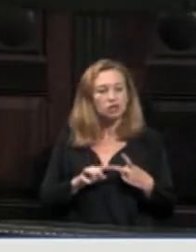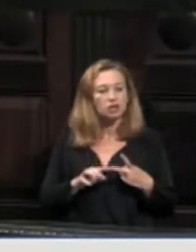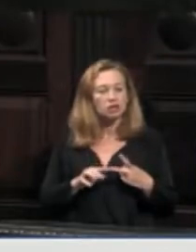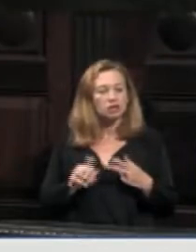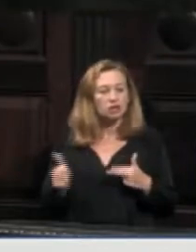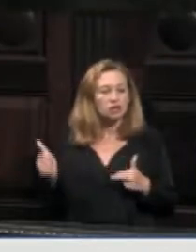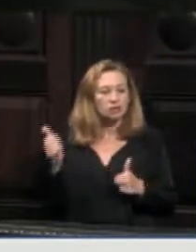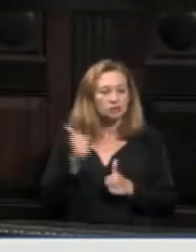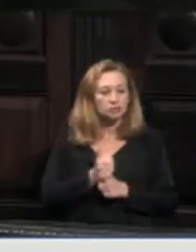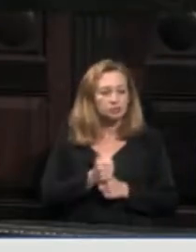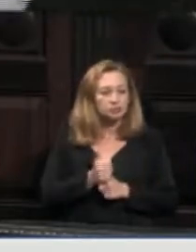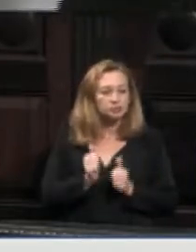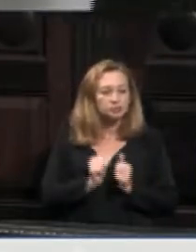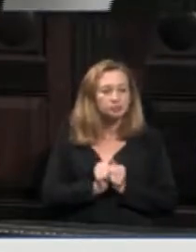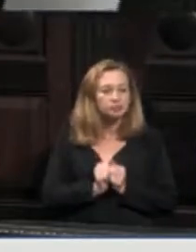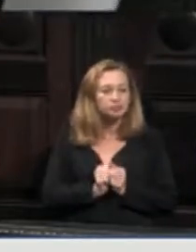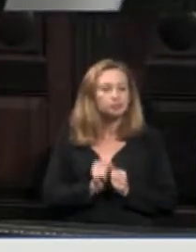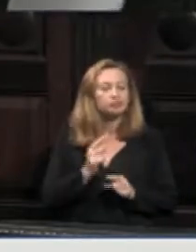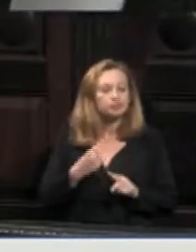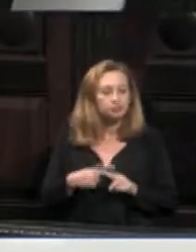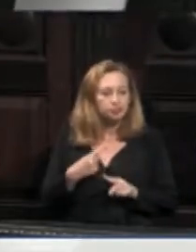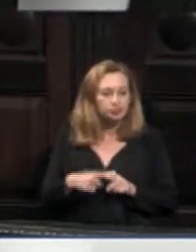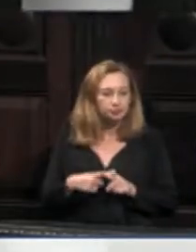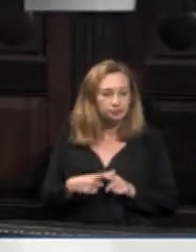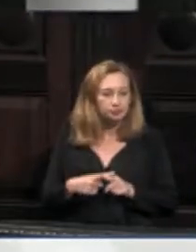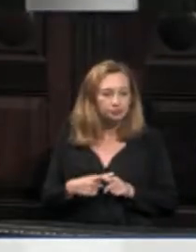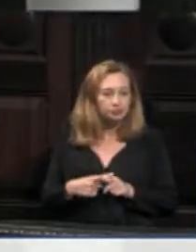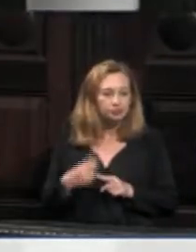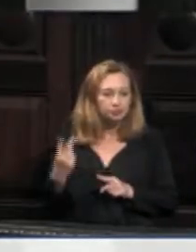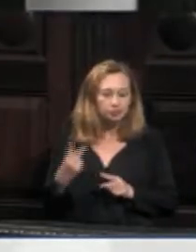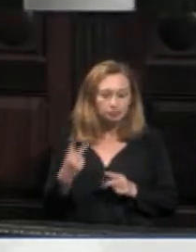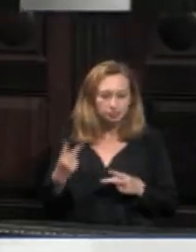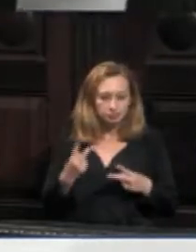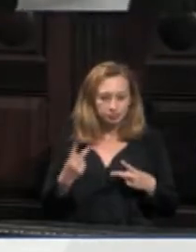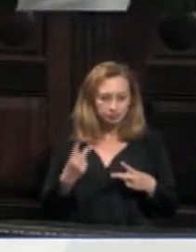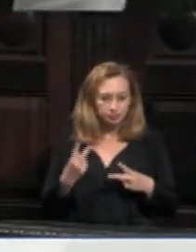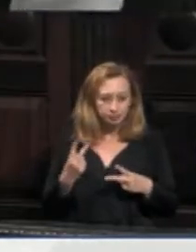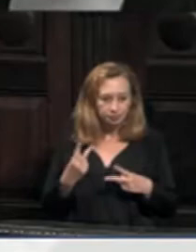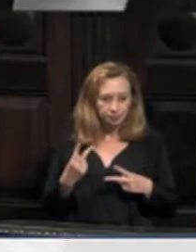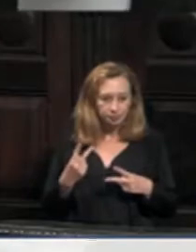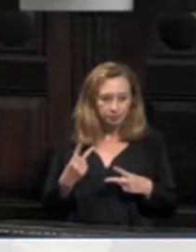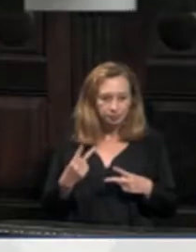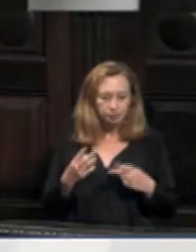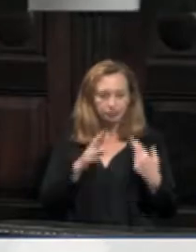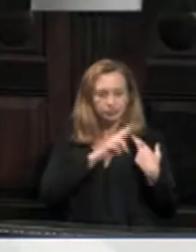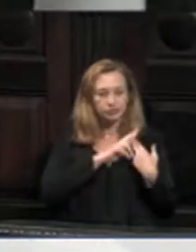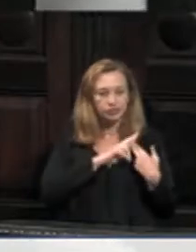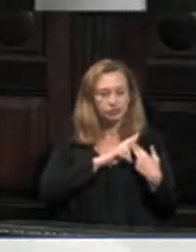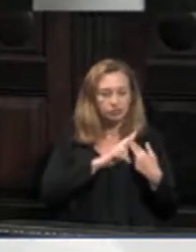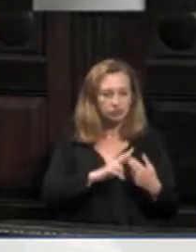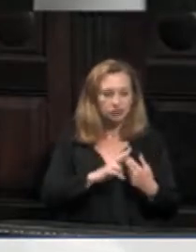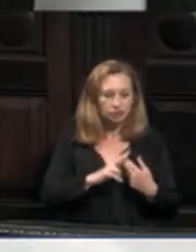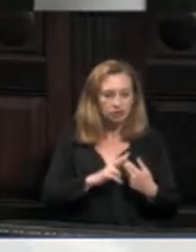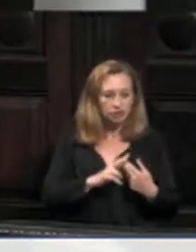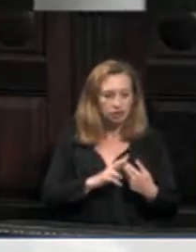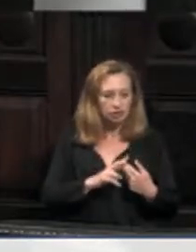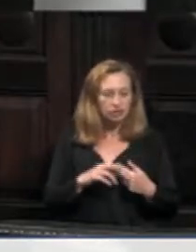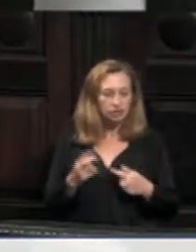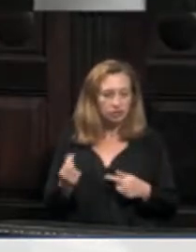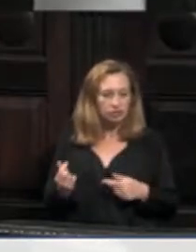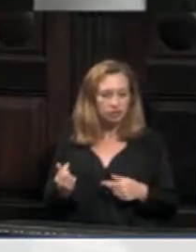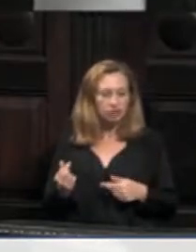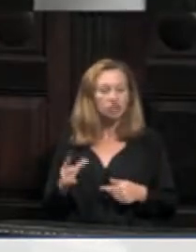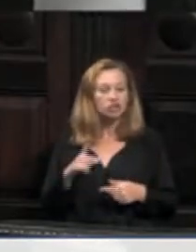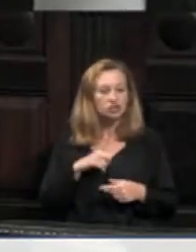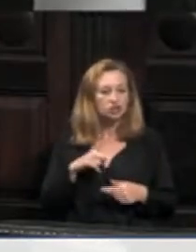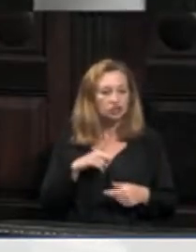subjúdice. Por quê? Porque os dois responsáveis pelas contas tiveram